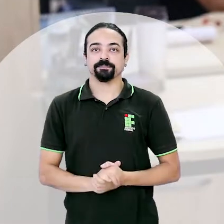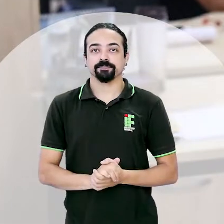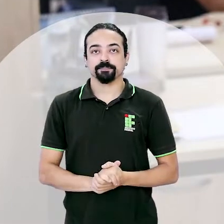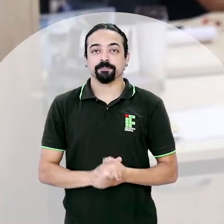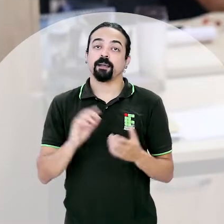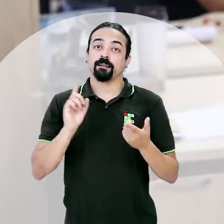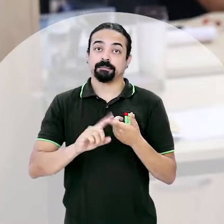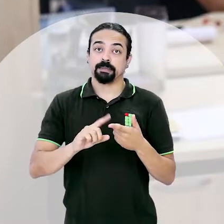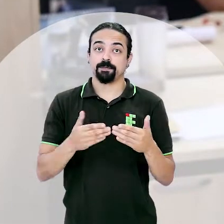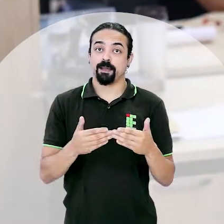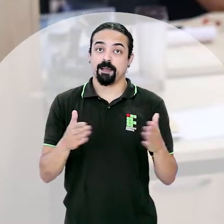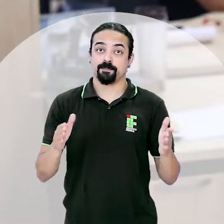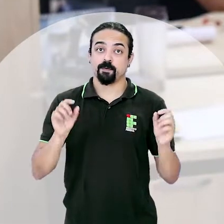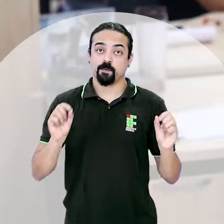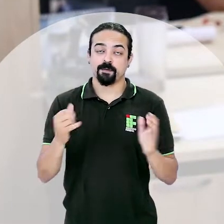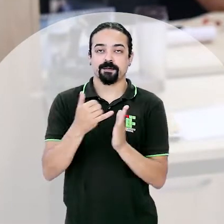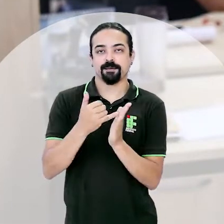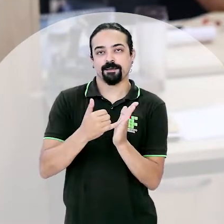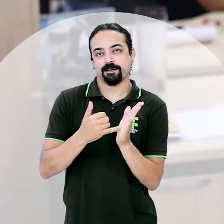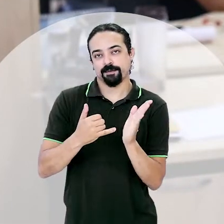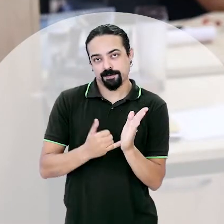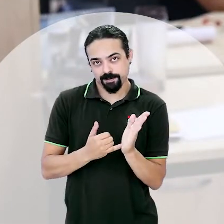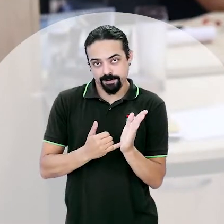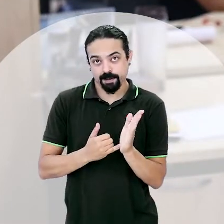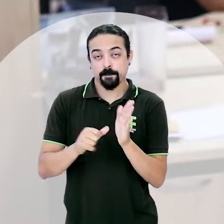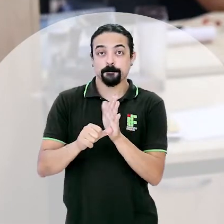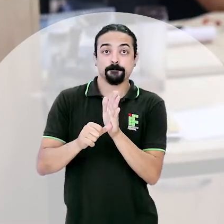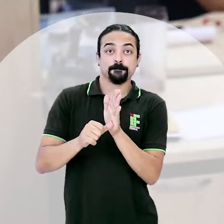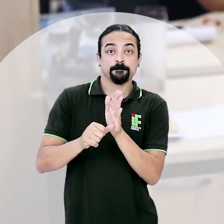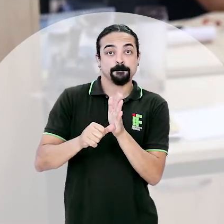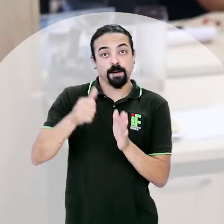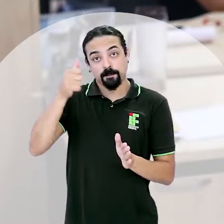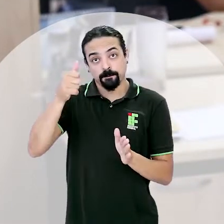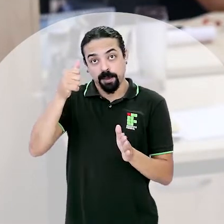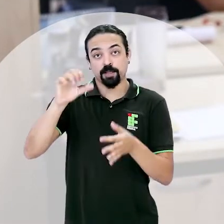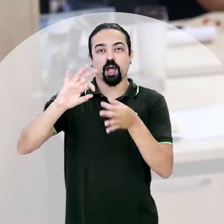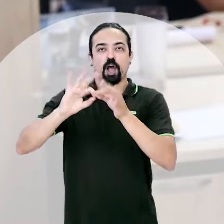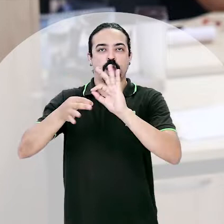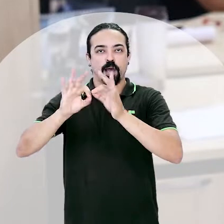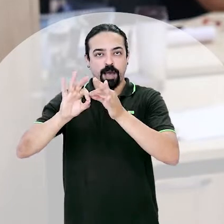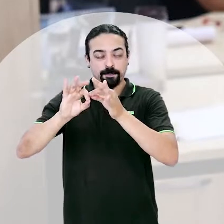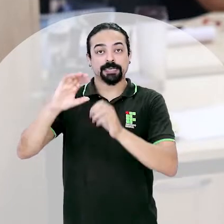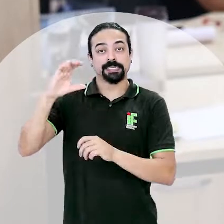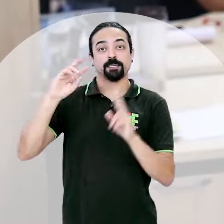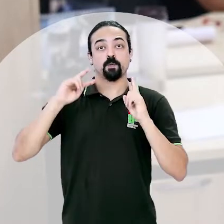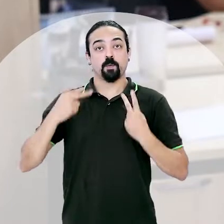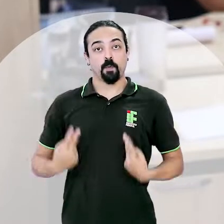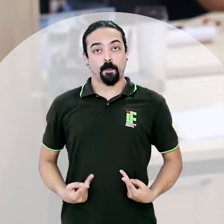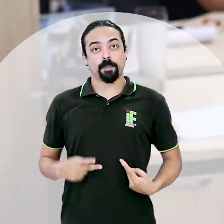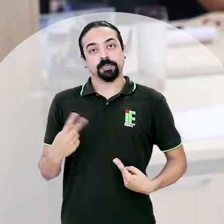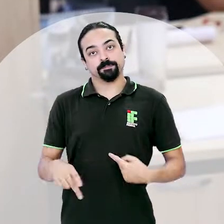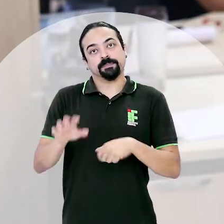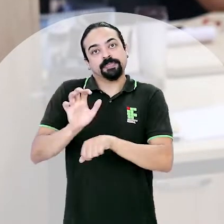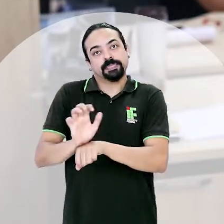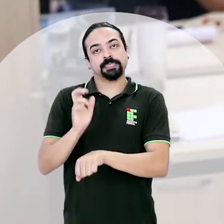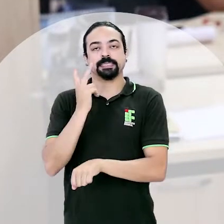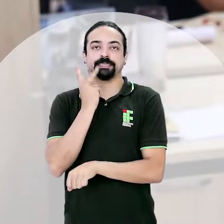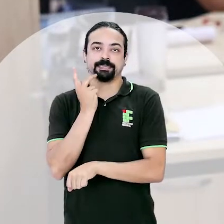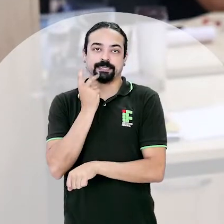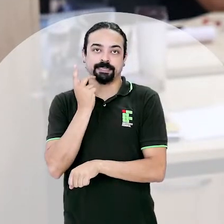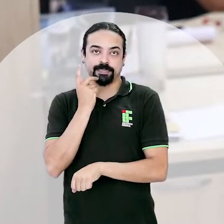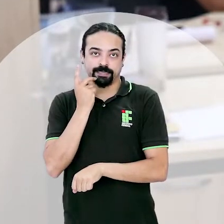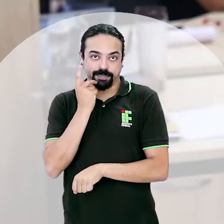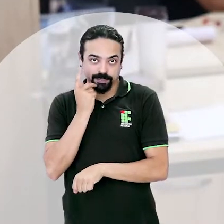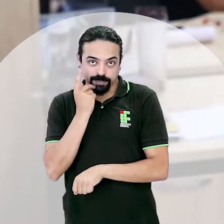também já estão abertas as inscrições para a primeira edição da olimpíada de ciências humanas do estado do ceará